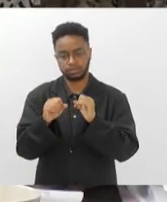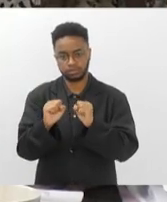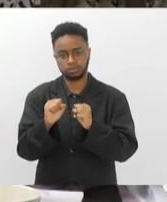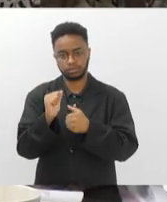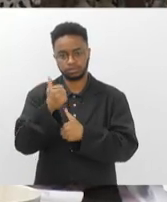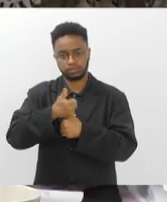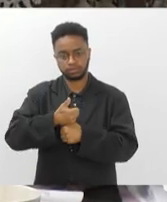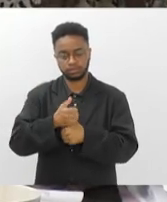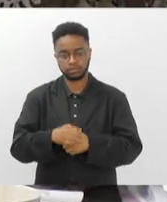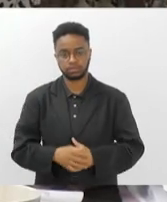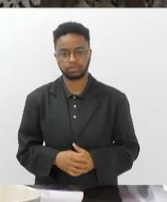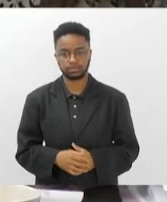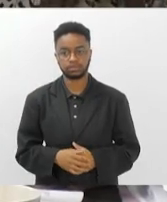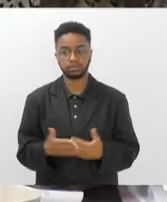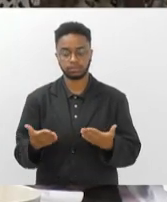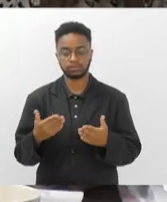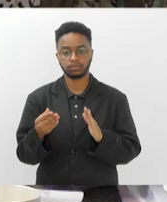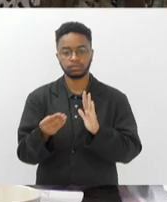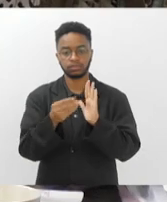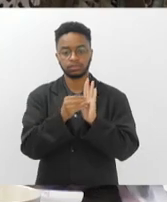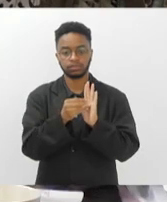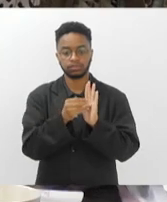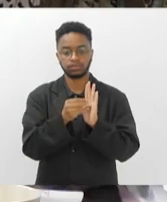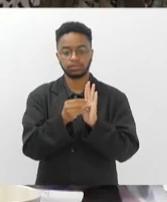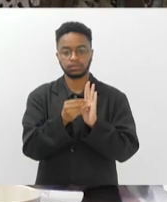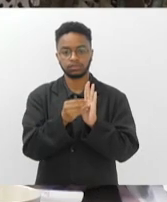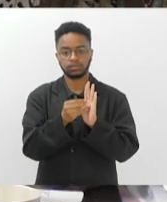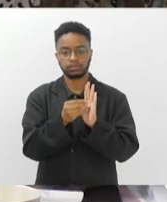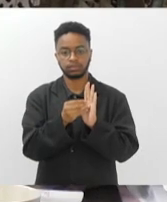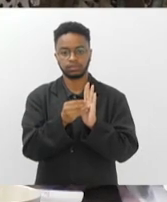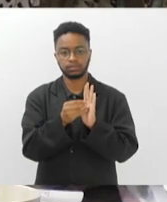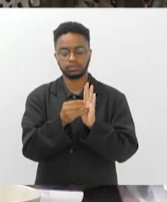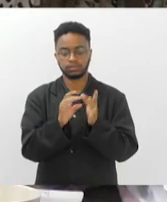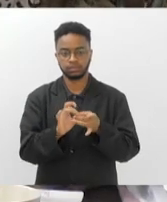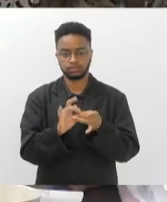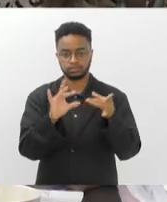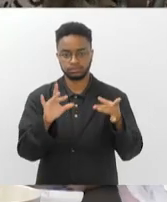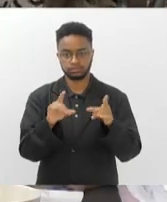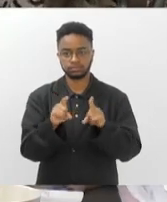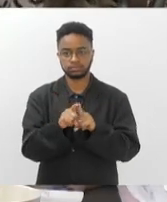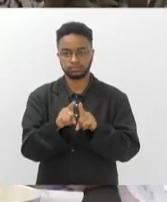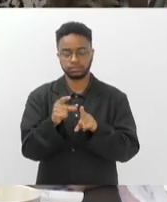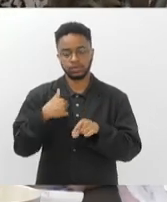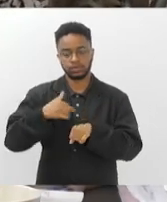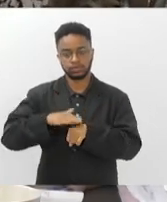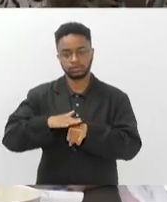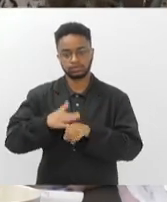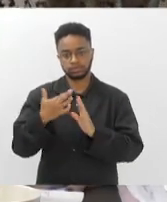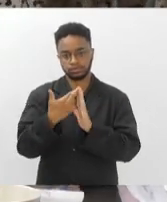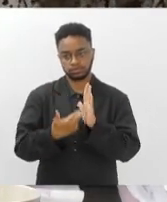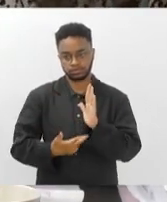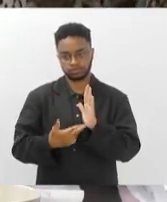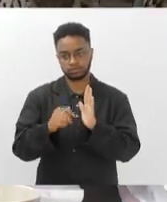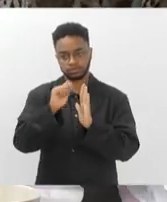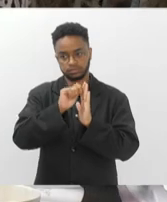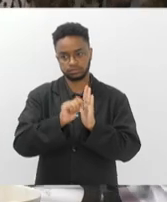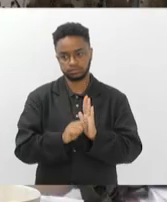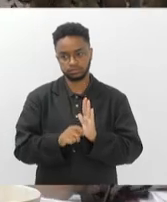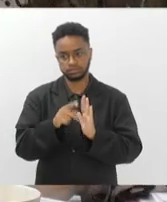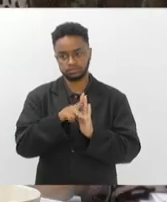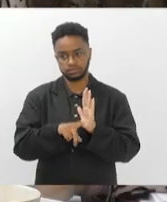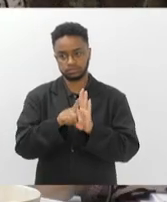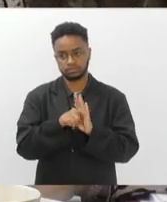a relatoria, então concedido aqui a autorização e eu mesmo assumo a relatoria deste